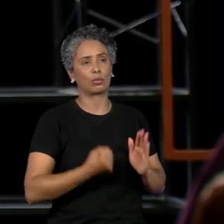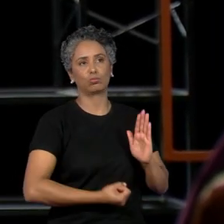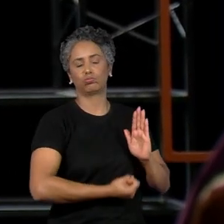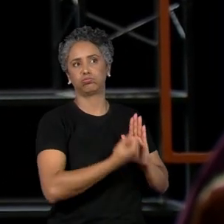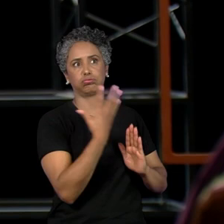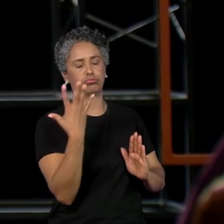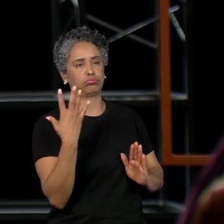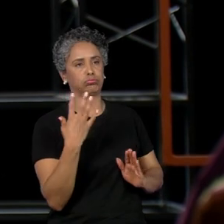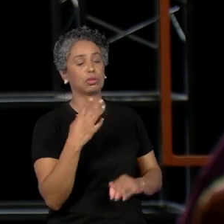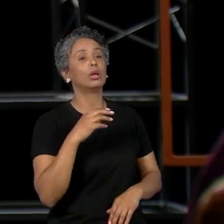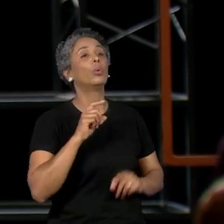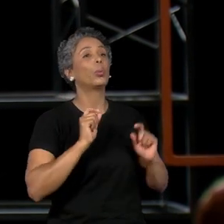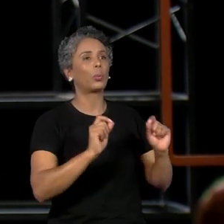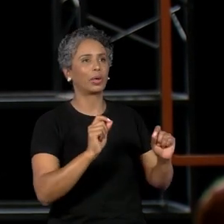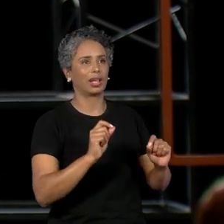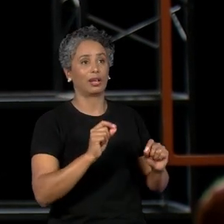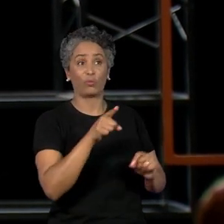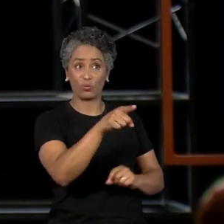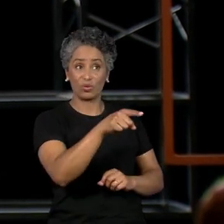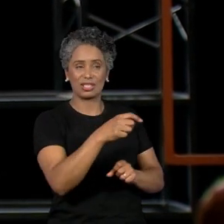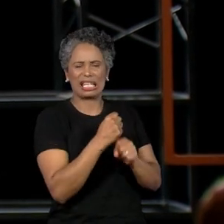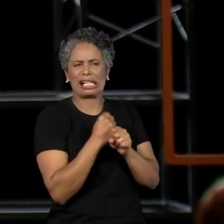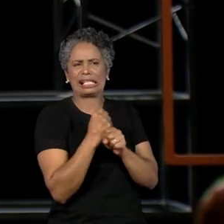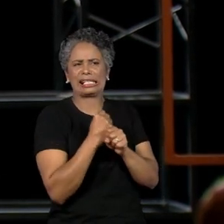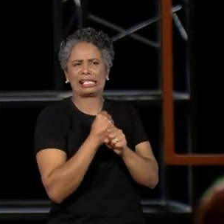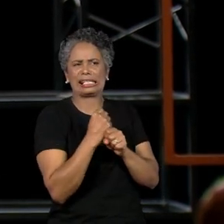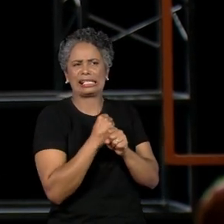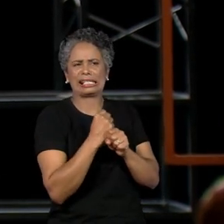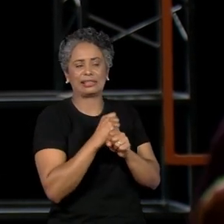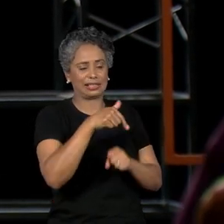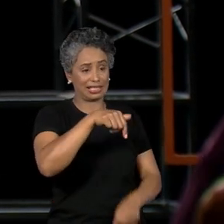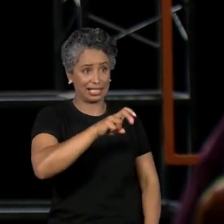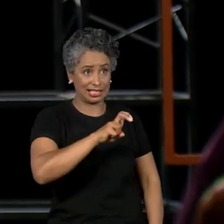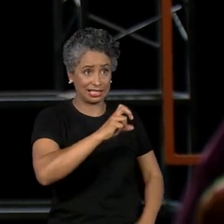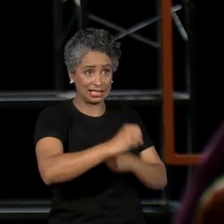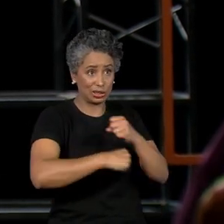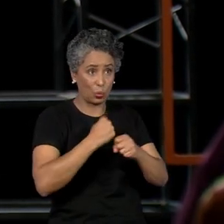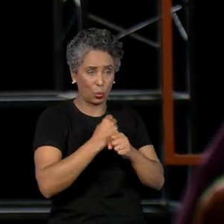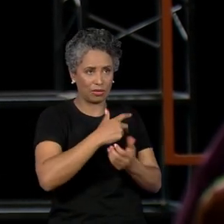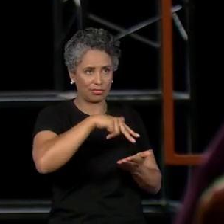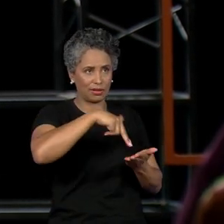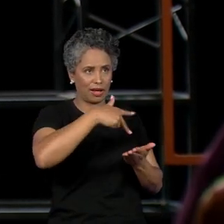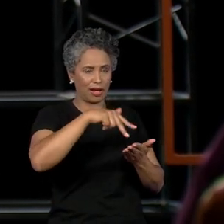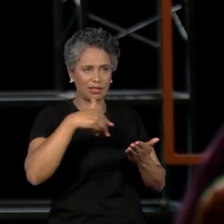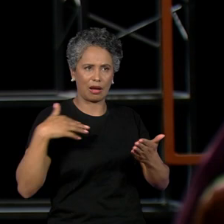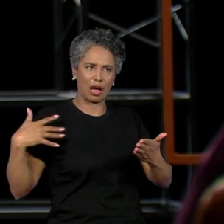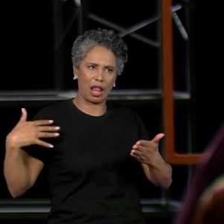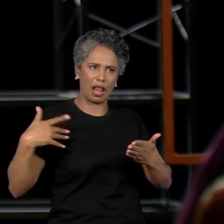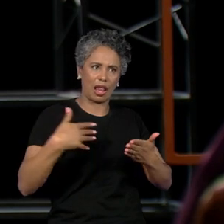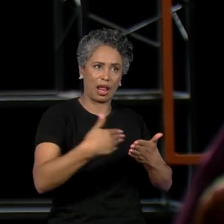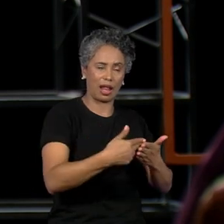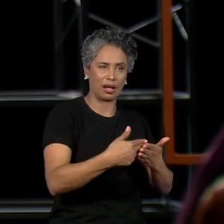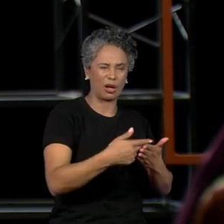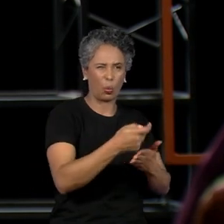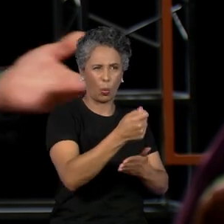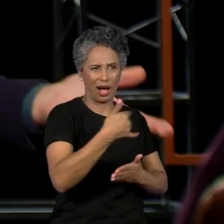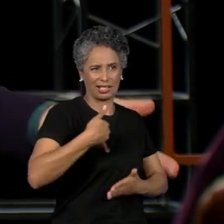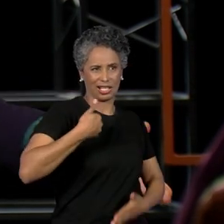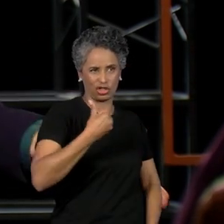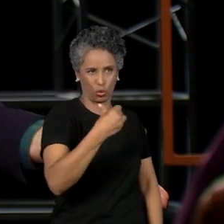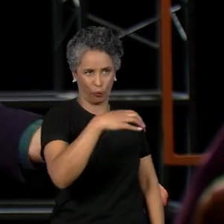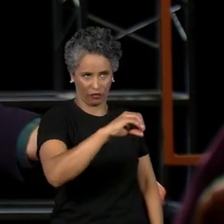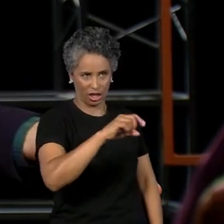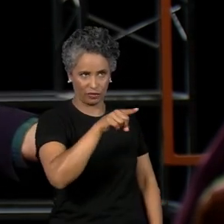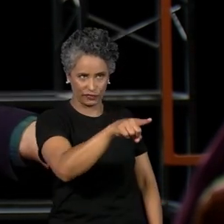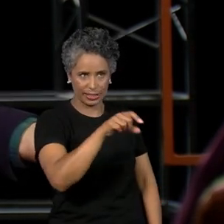75 anos de dança, ininterruptos, hein? Em seus quase 90 anos de vida. Deve ser